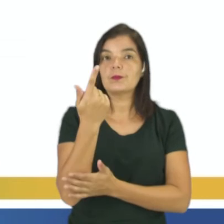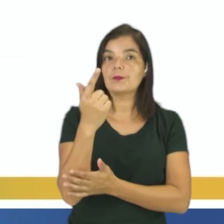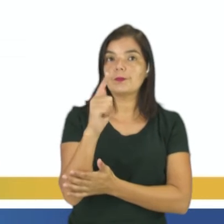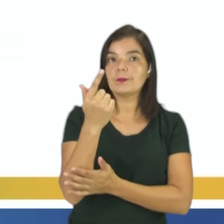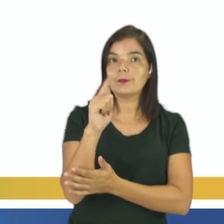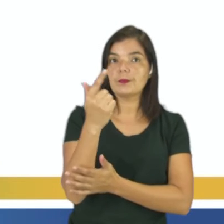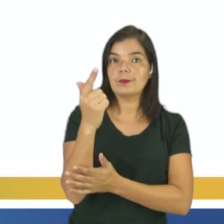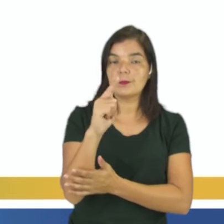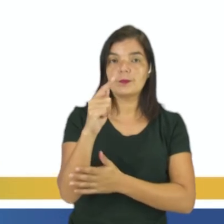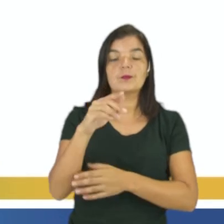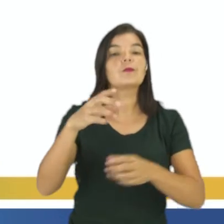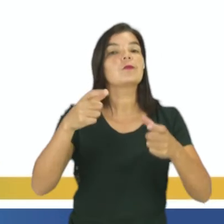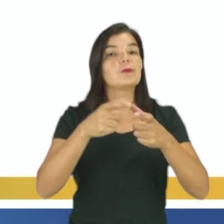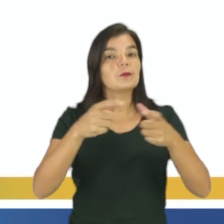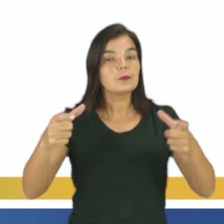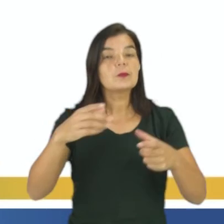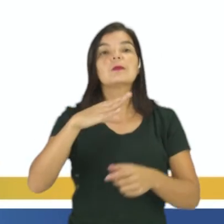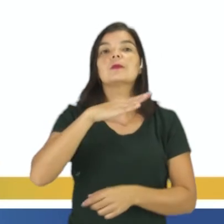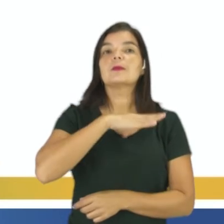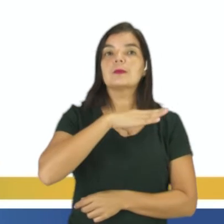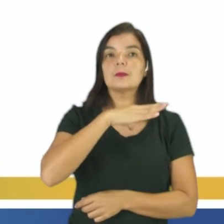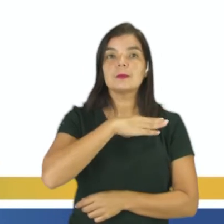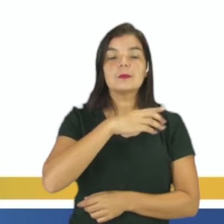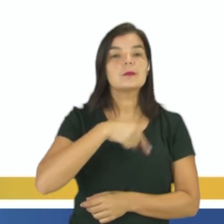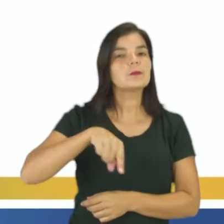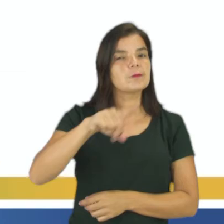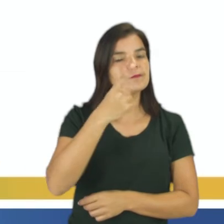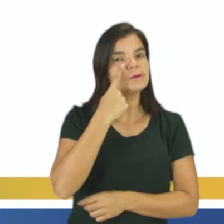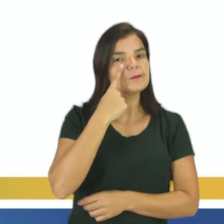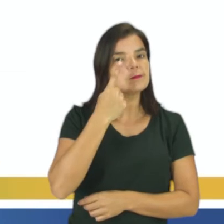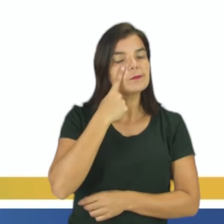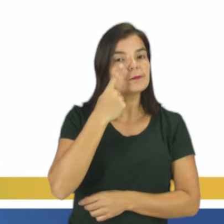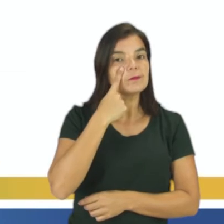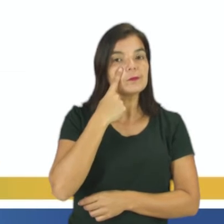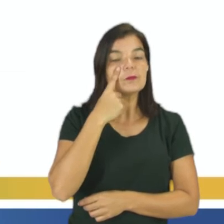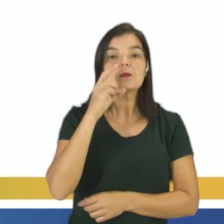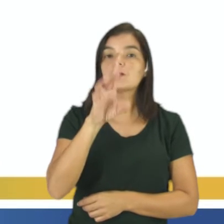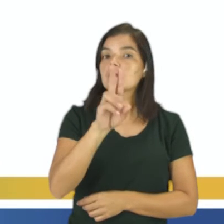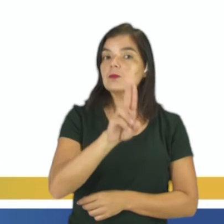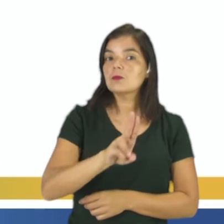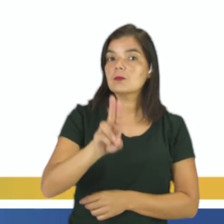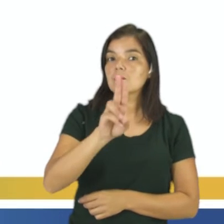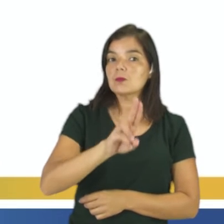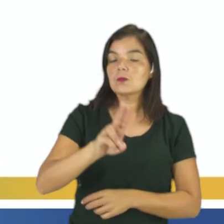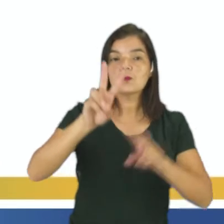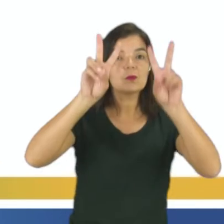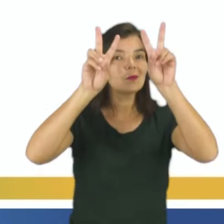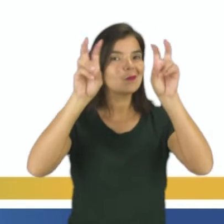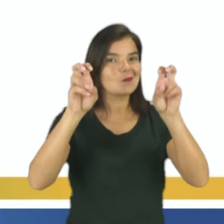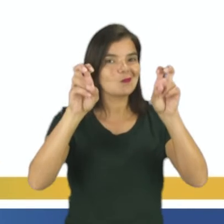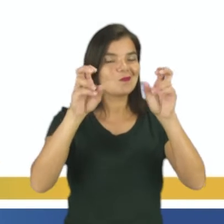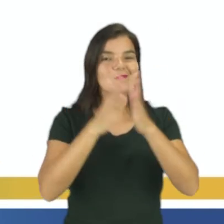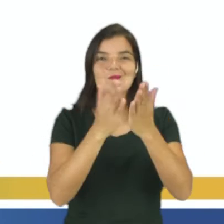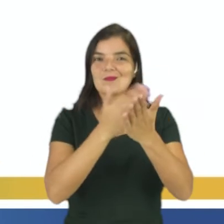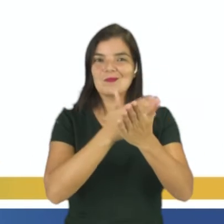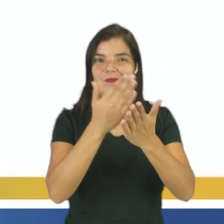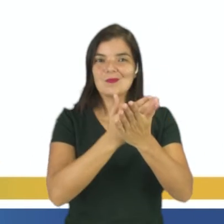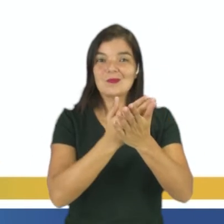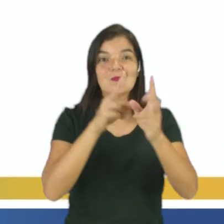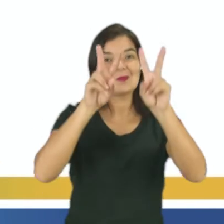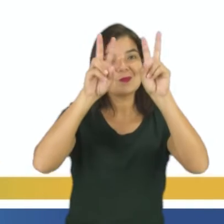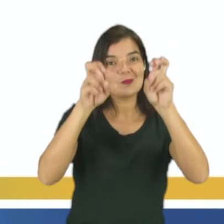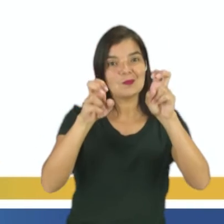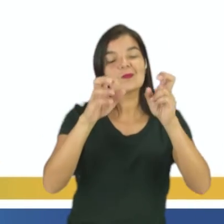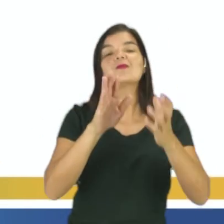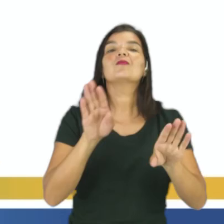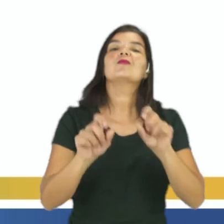e Metrópoles, tá? E vocês podem ver que não está sendo usado o mesmo título do livro no título da resenha,